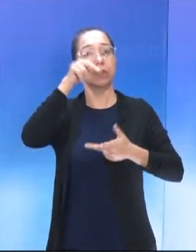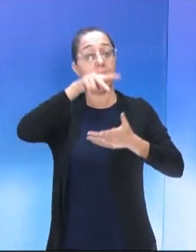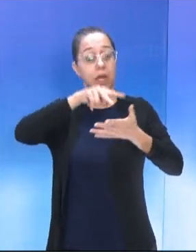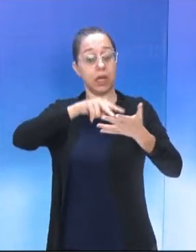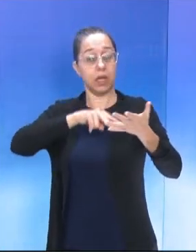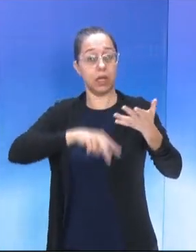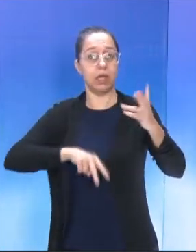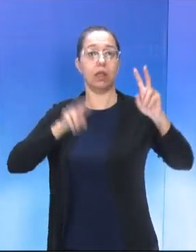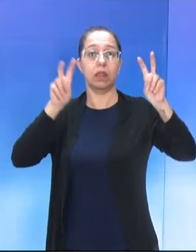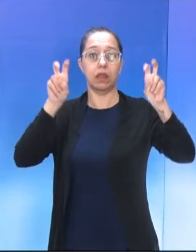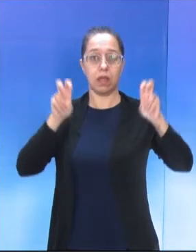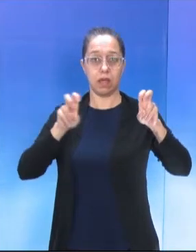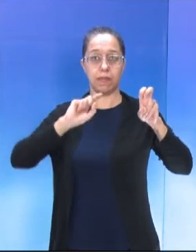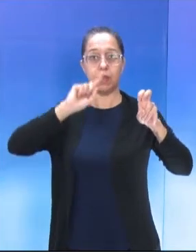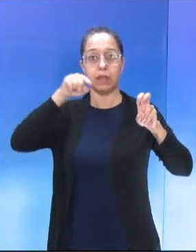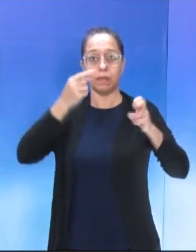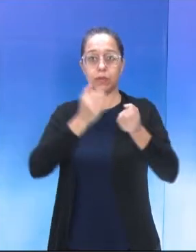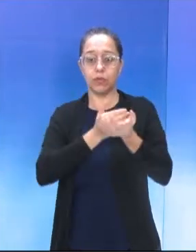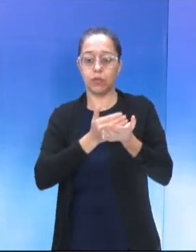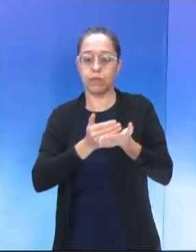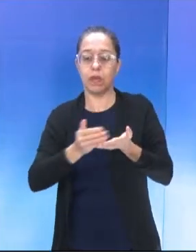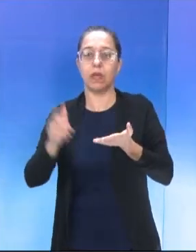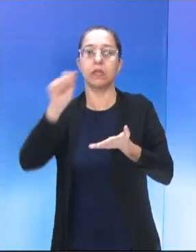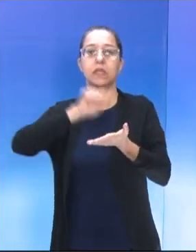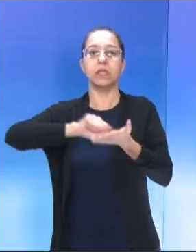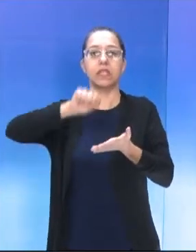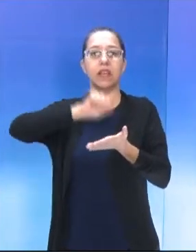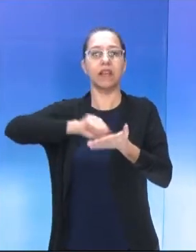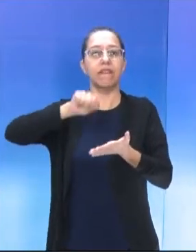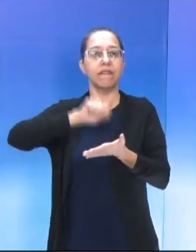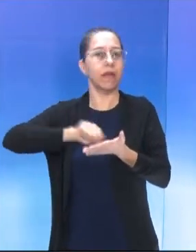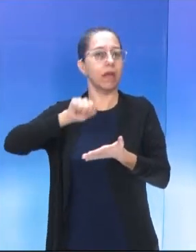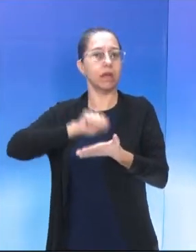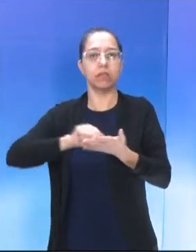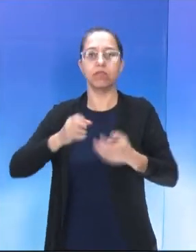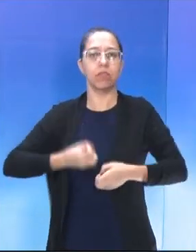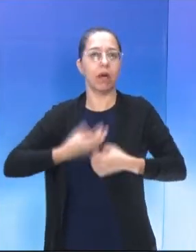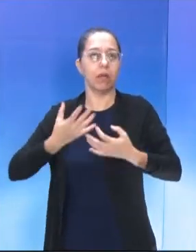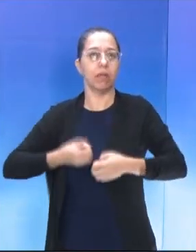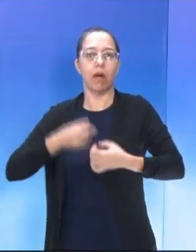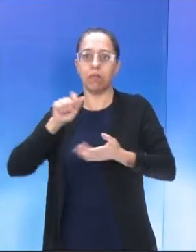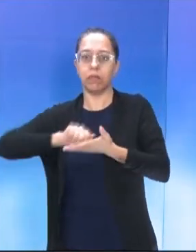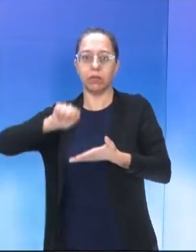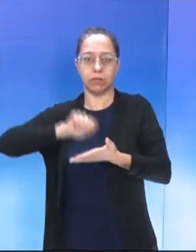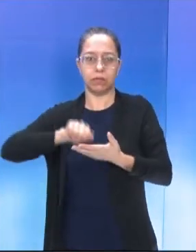sobre a temática e depois comece a escrever rascunhos sobre a temática, ok?